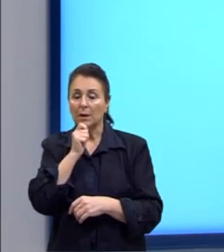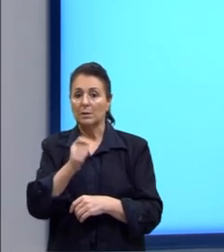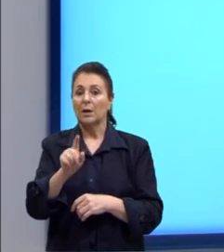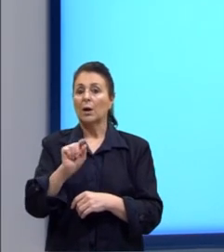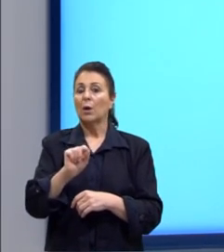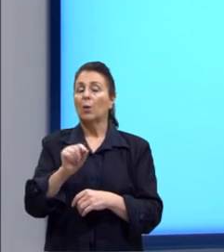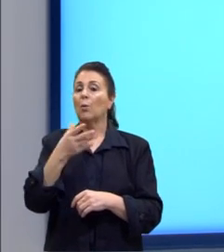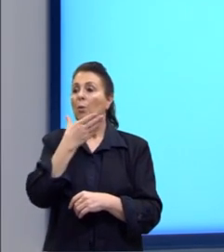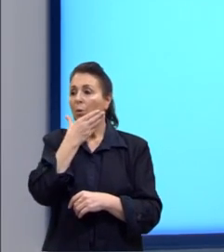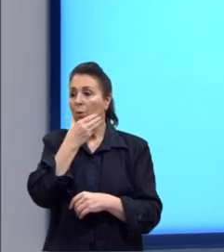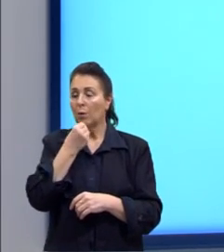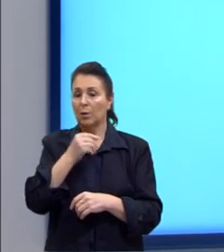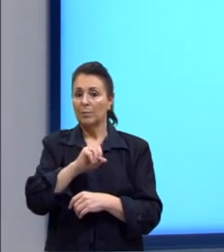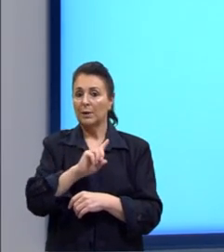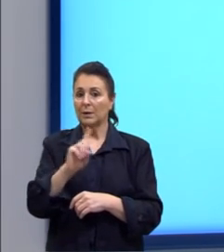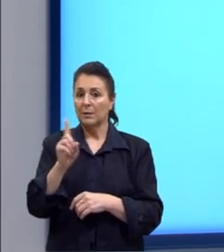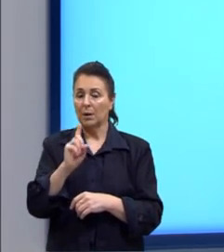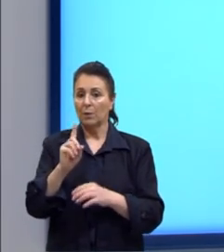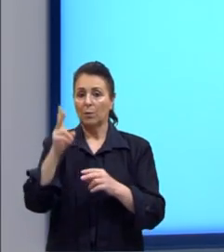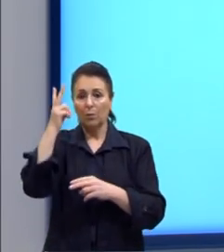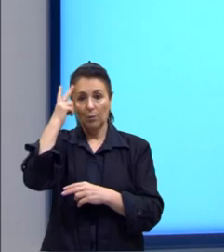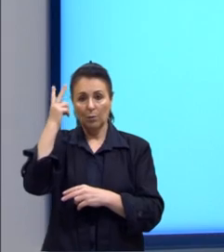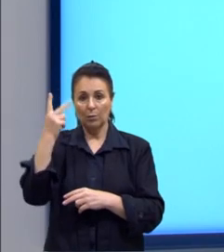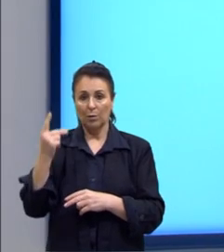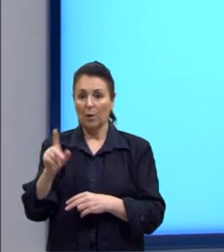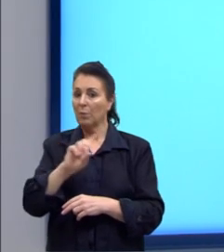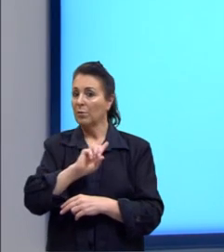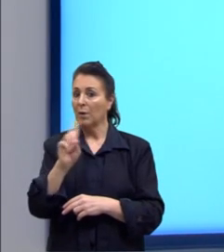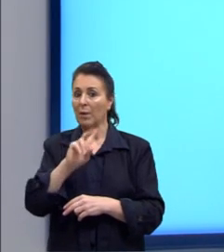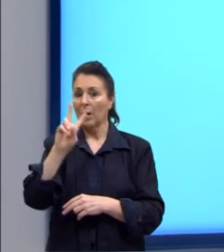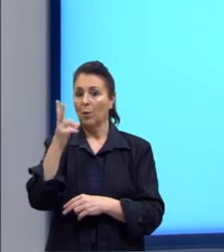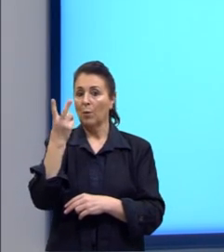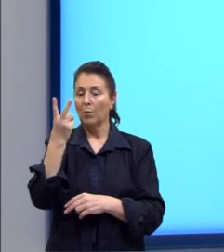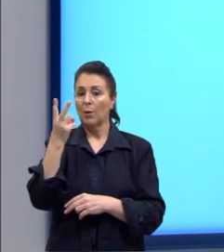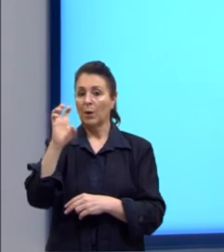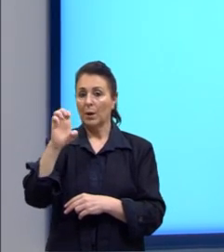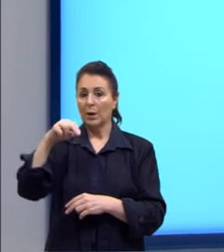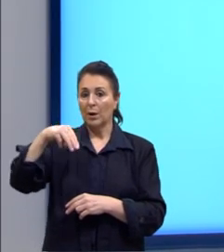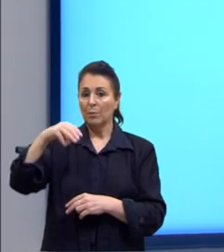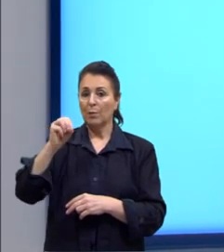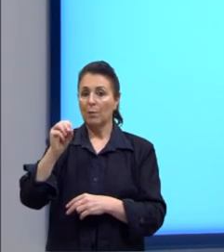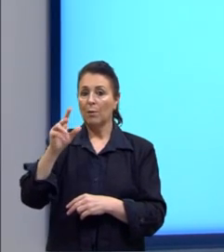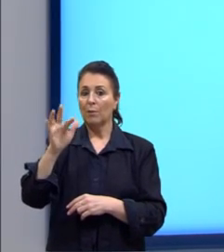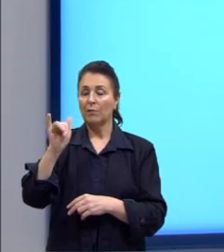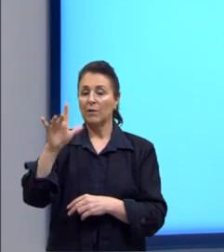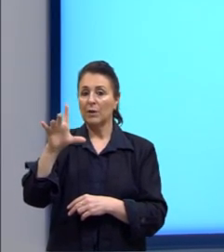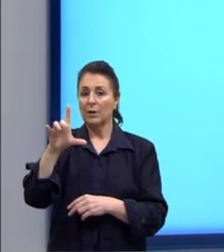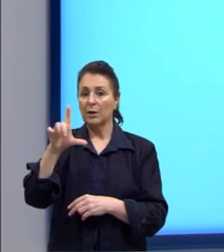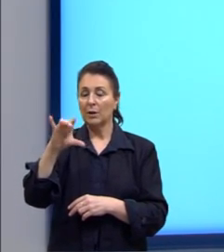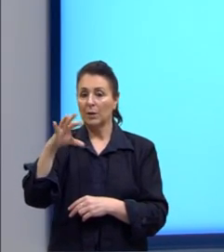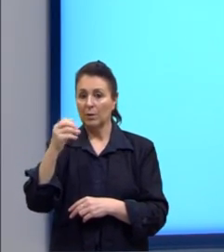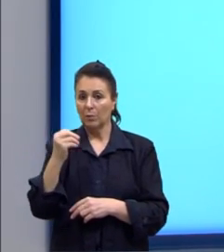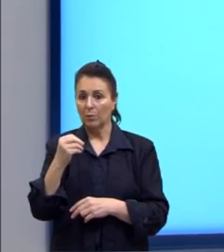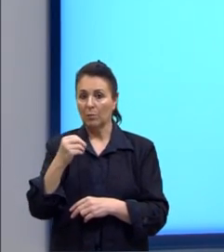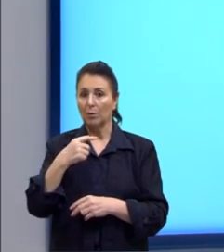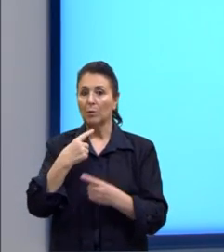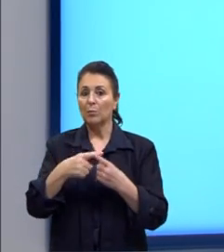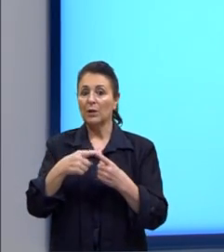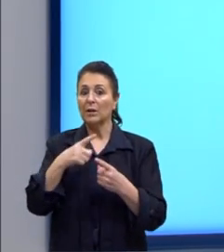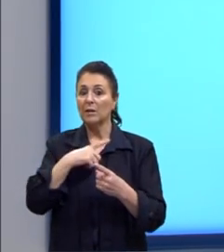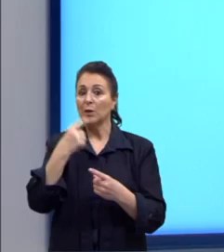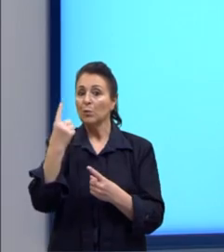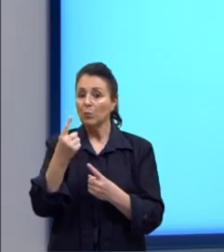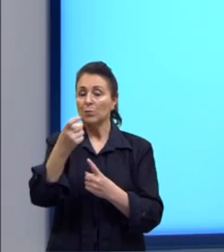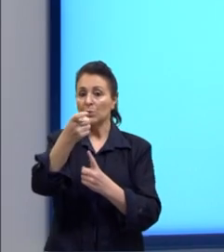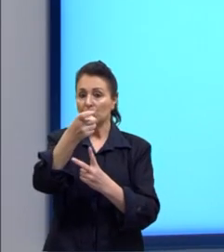homem já não o homem o normal é uma fico não porque ele só porque ele só tem um X esses